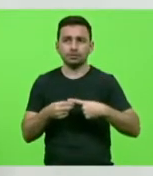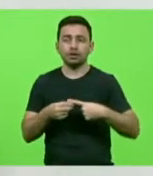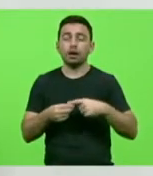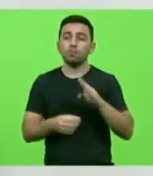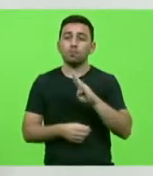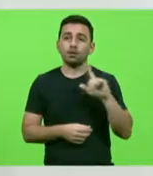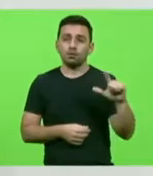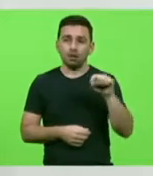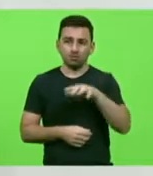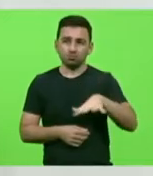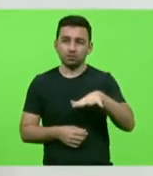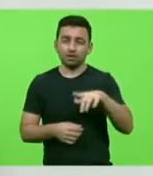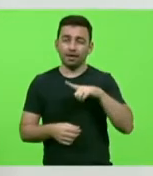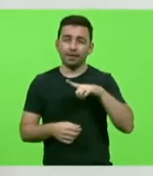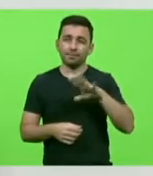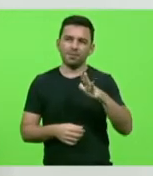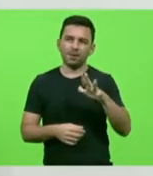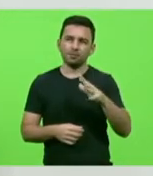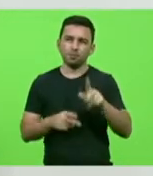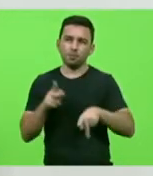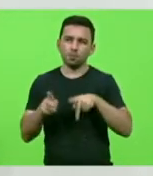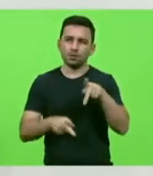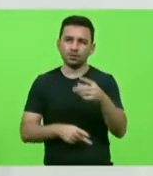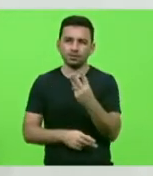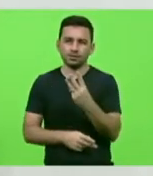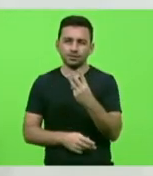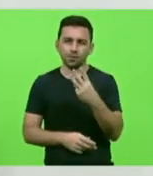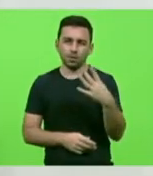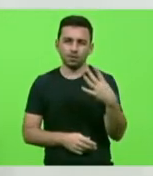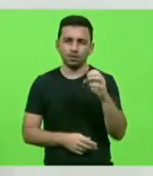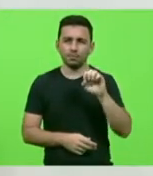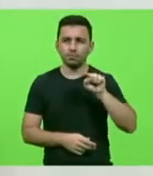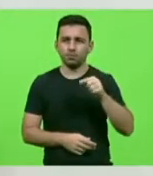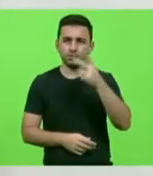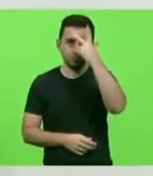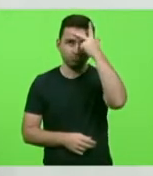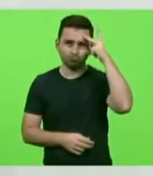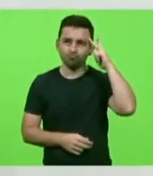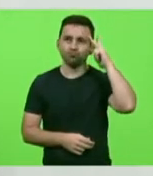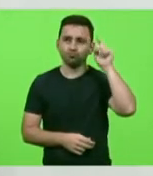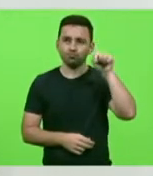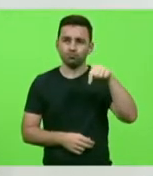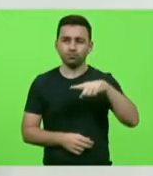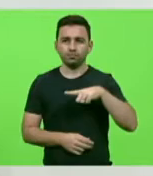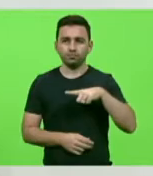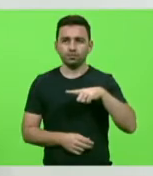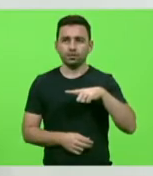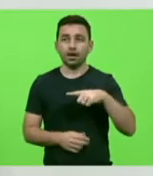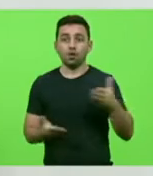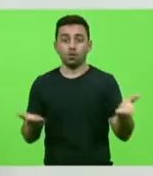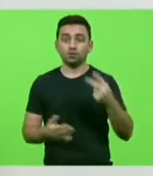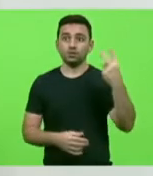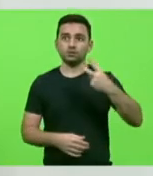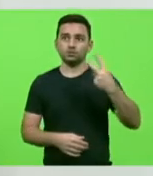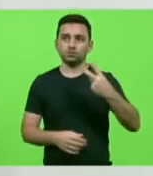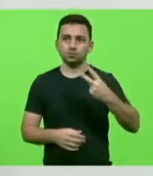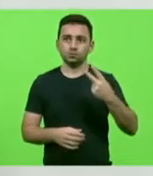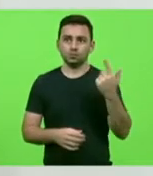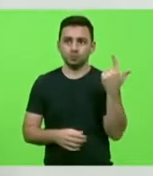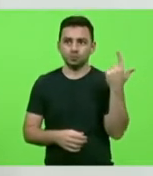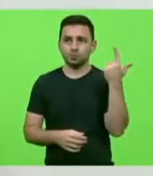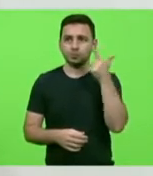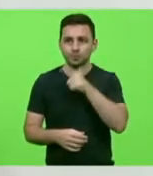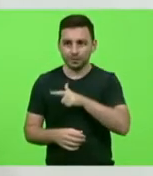com a população de cerca de 340 mil habitantes, e este será, então, o segundo parque